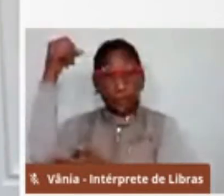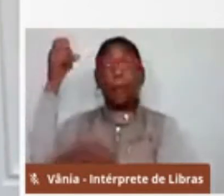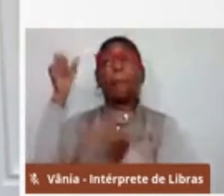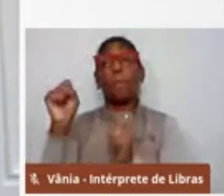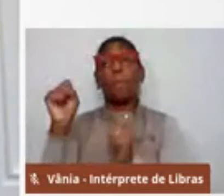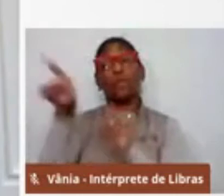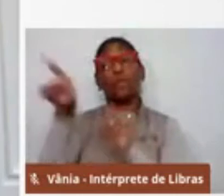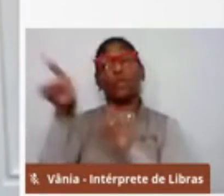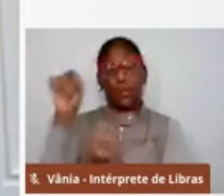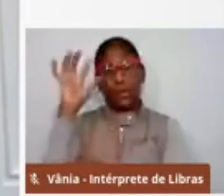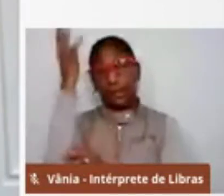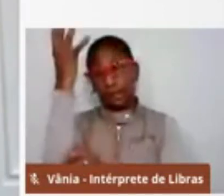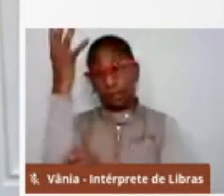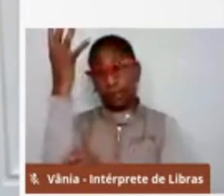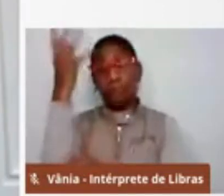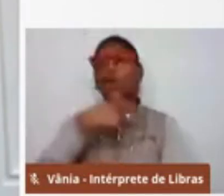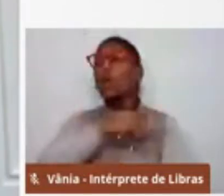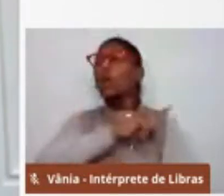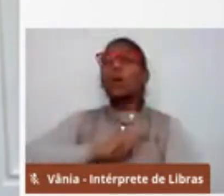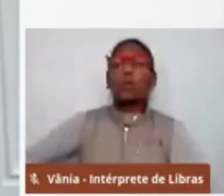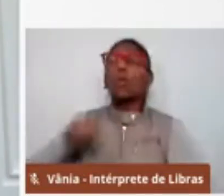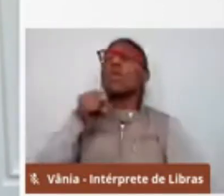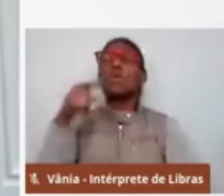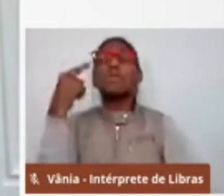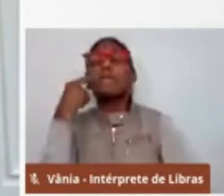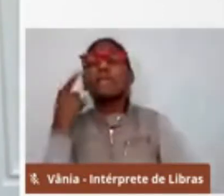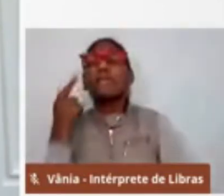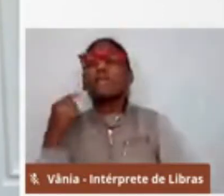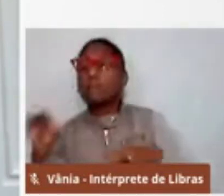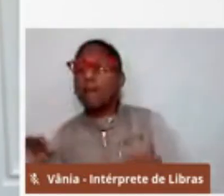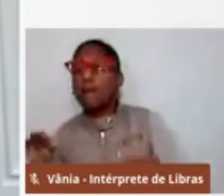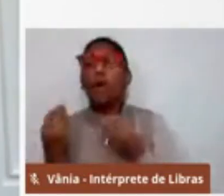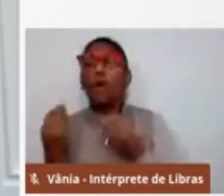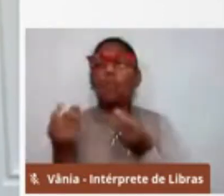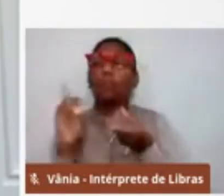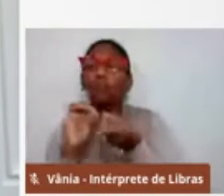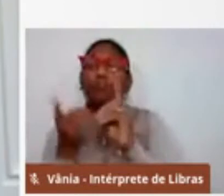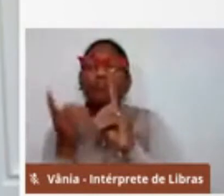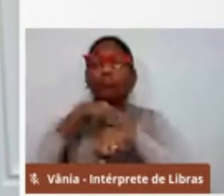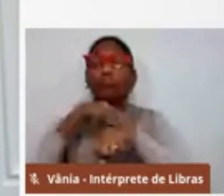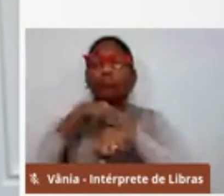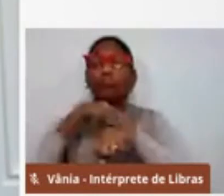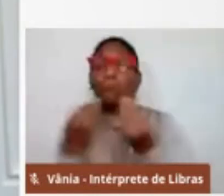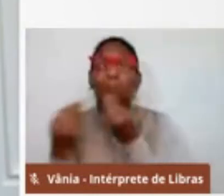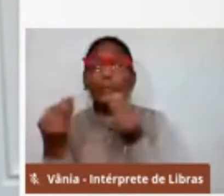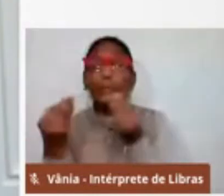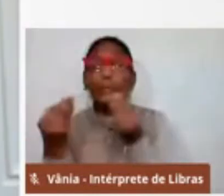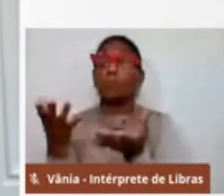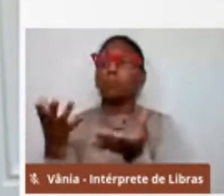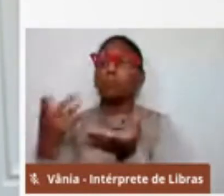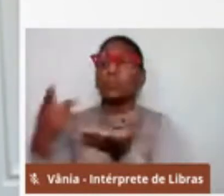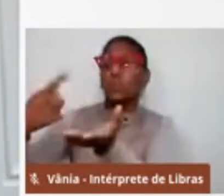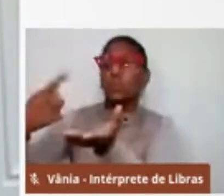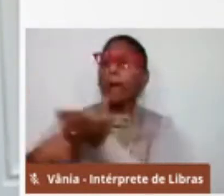não o Piratini. Como o governador vê esse impasse? Como está o diálogo com a FAMURS quanto à possibilidade de uma gestão compartilhada?